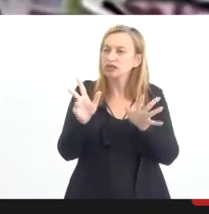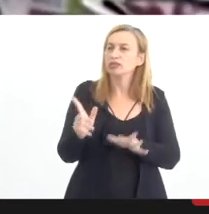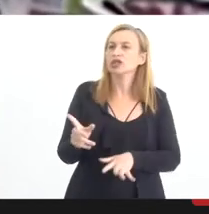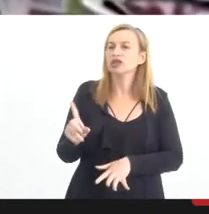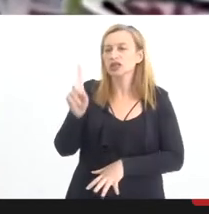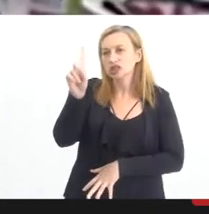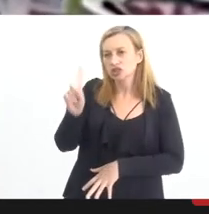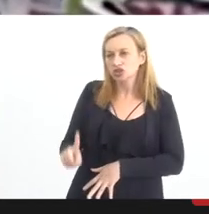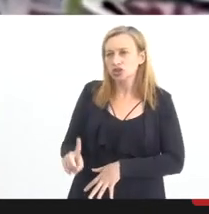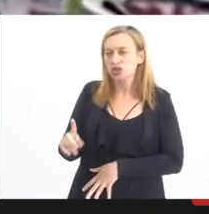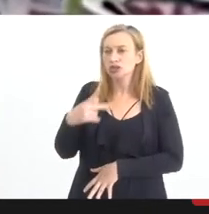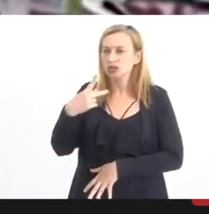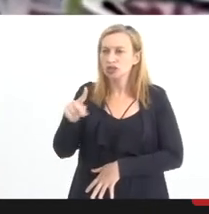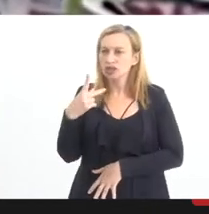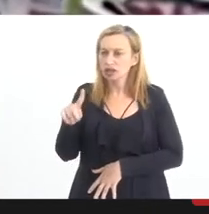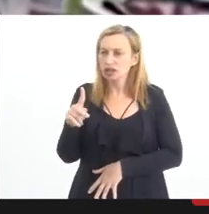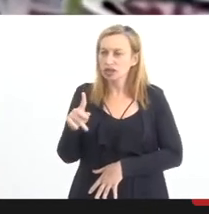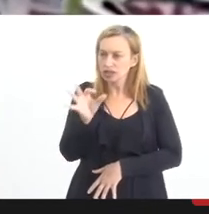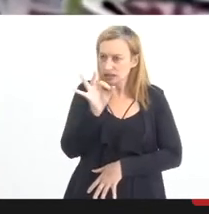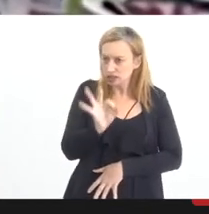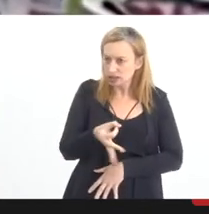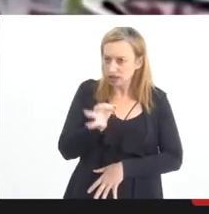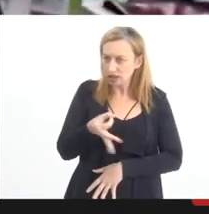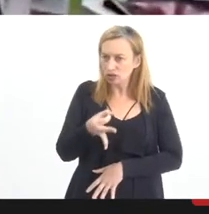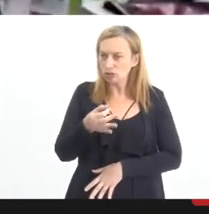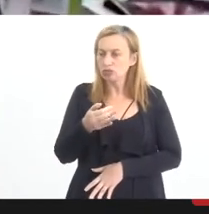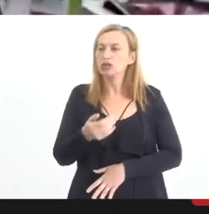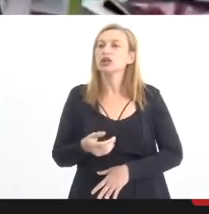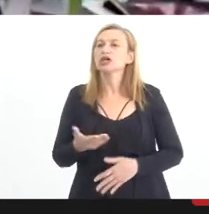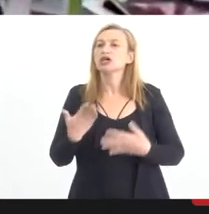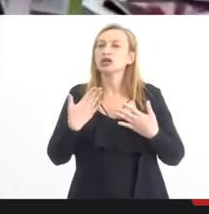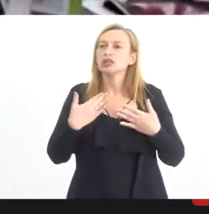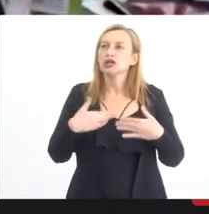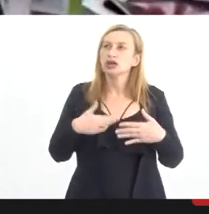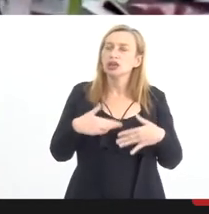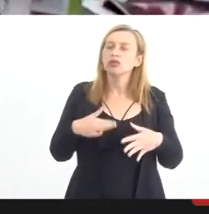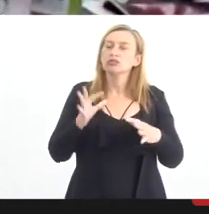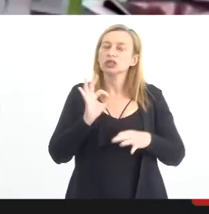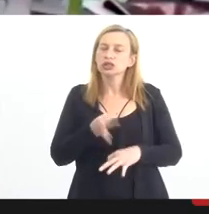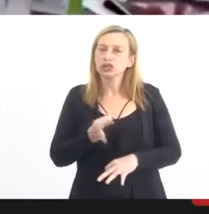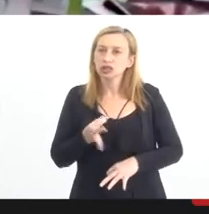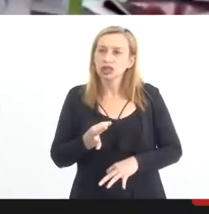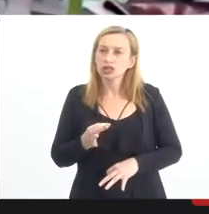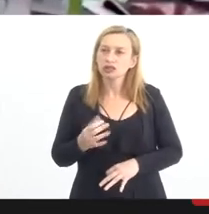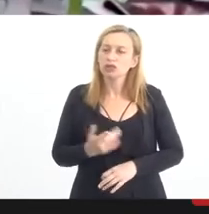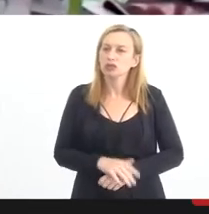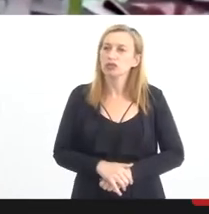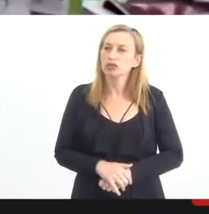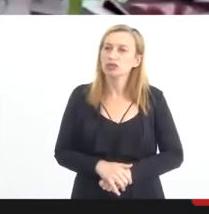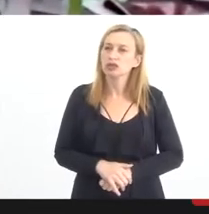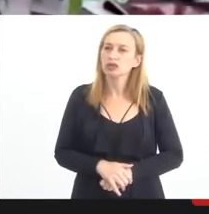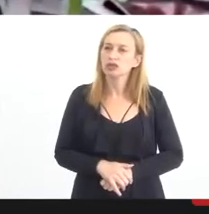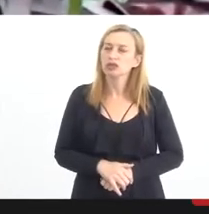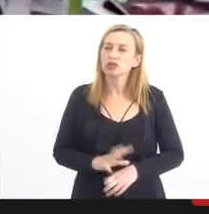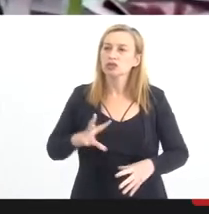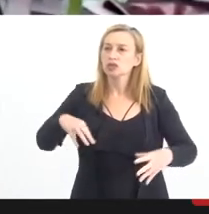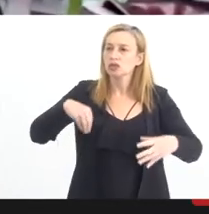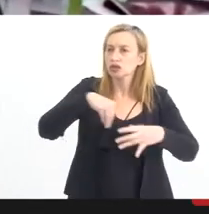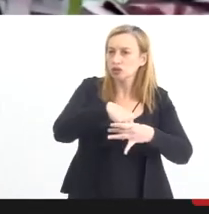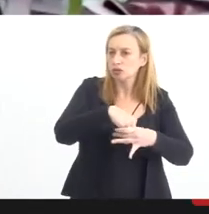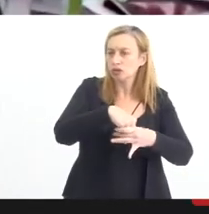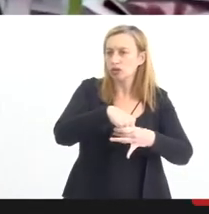direitos e seja tranquilo e concreto a sua